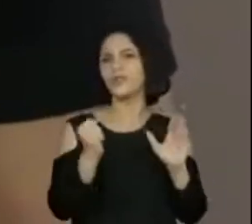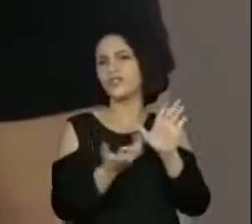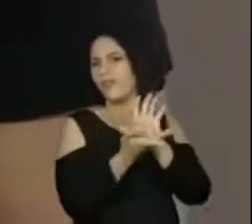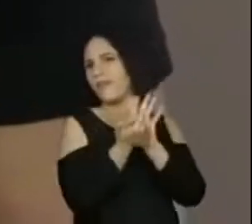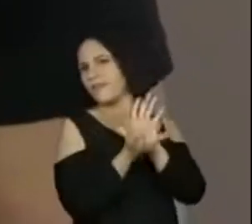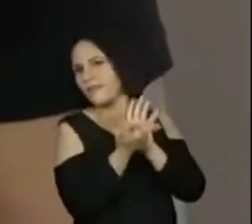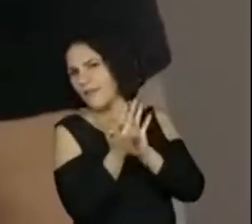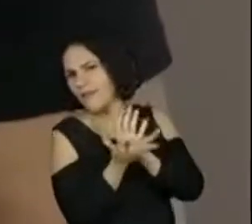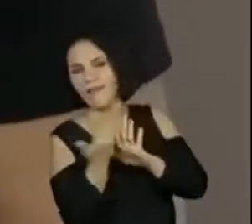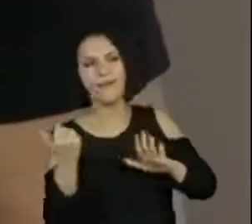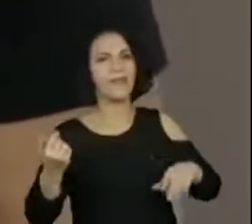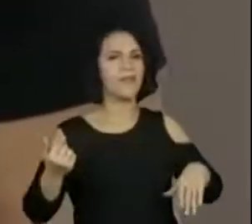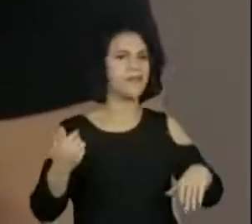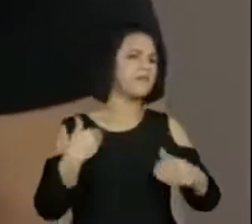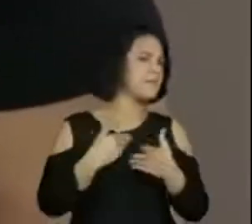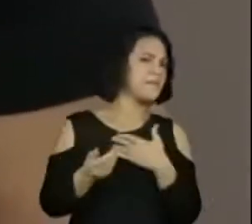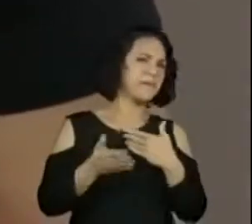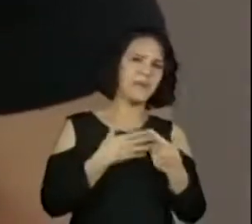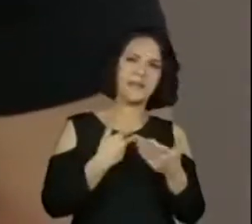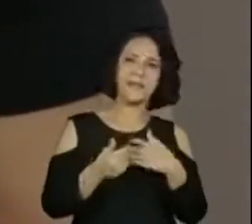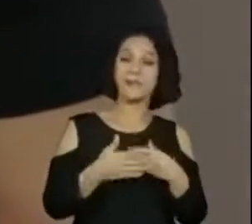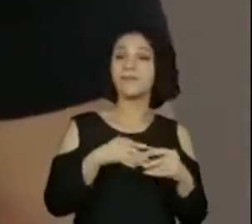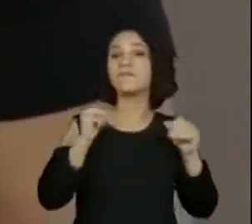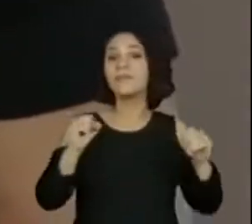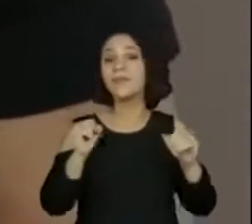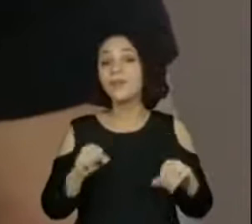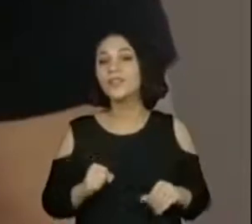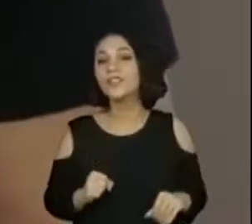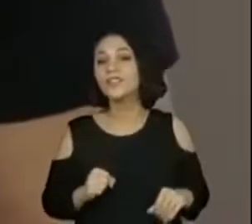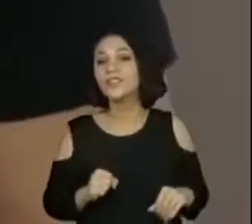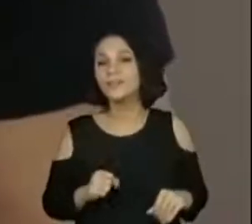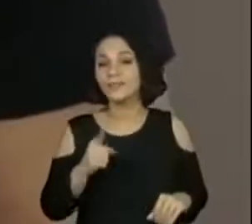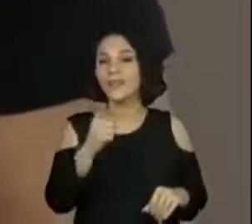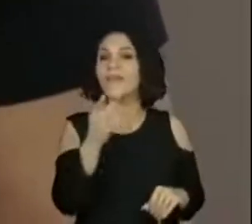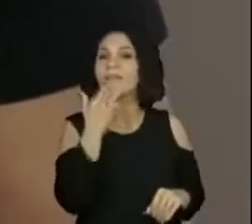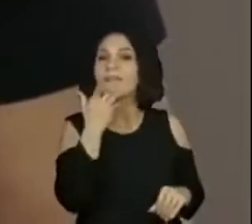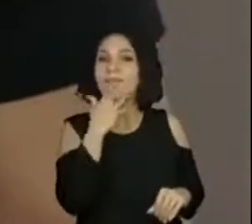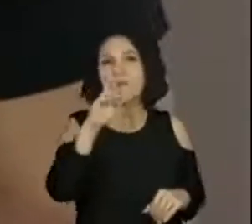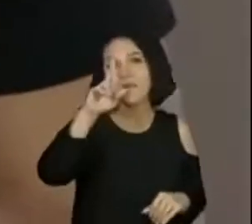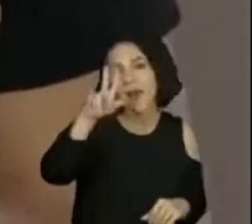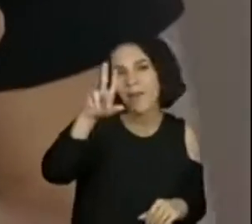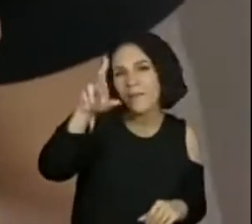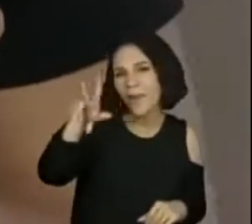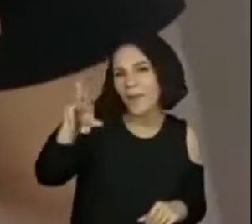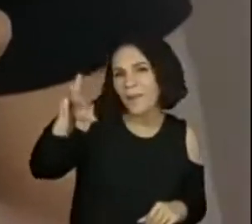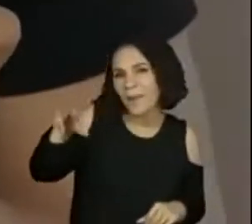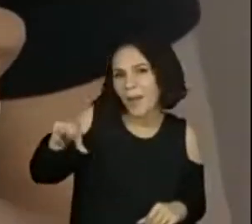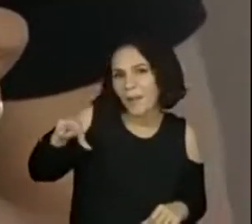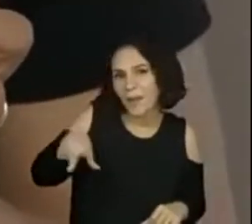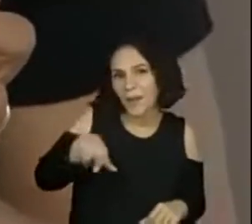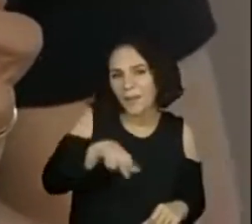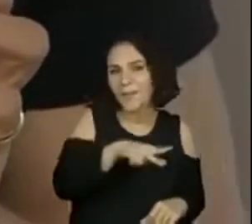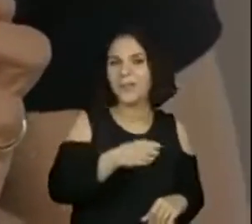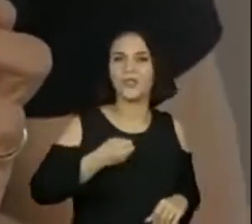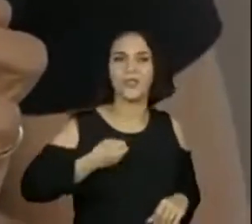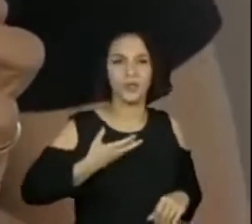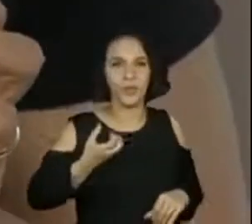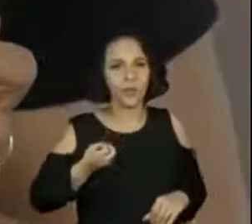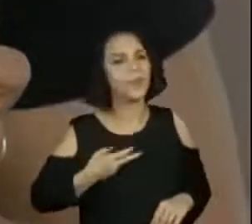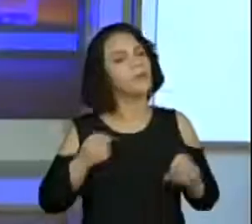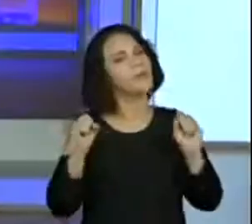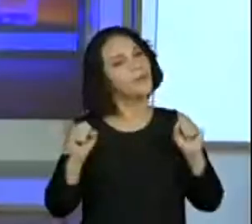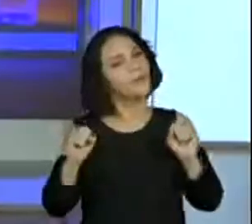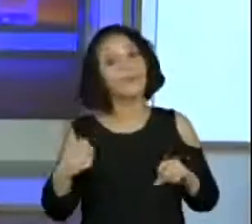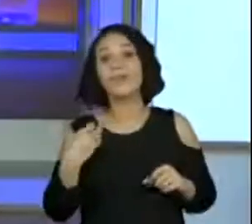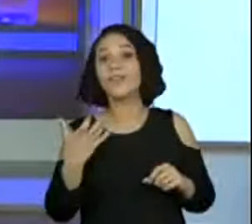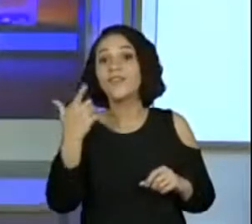desenho no seu mostrador. Pode usar uma cor de cada para fazer os números, né, professora Fran? Eu quero